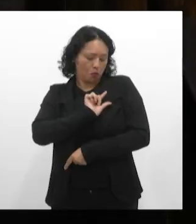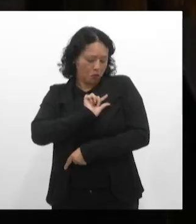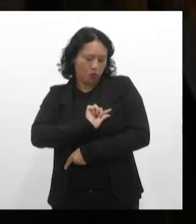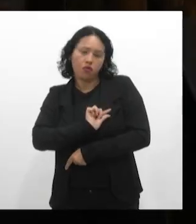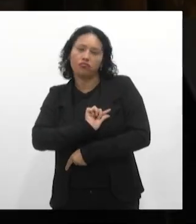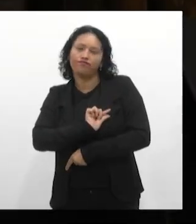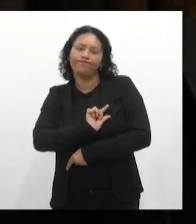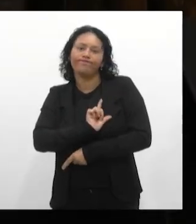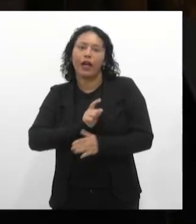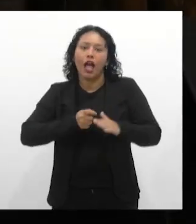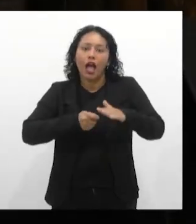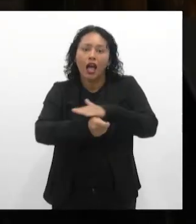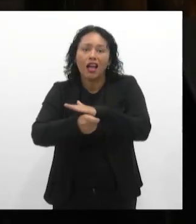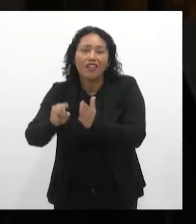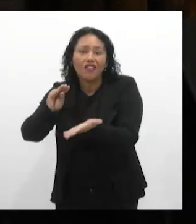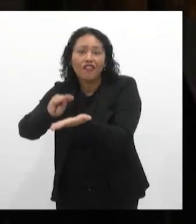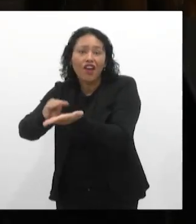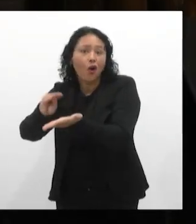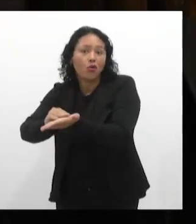investimento